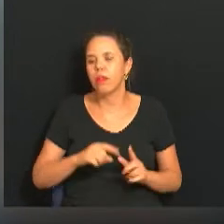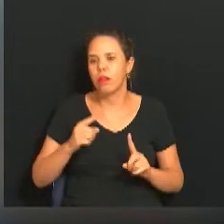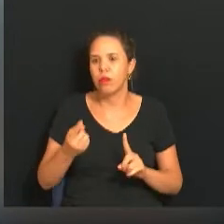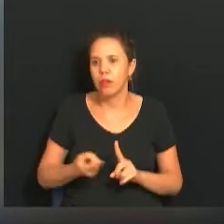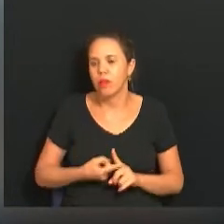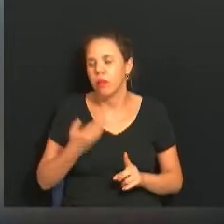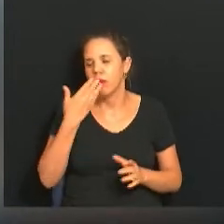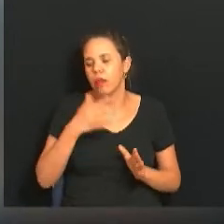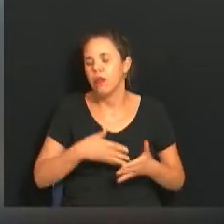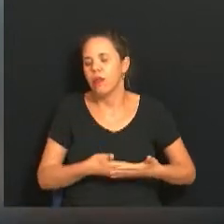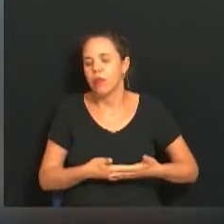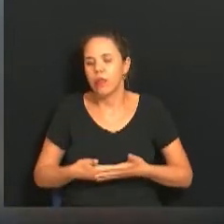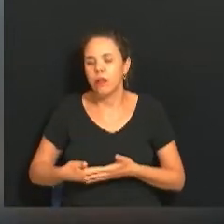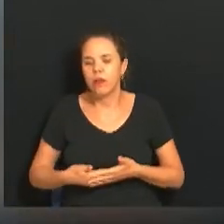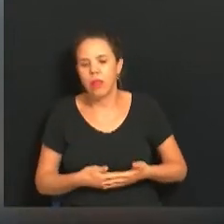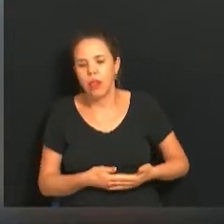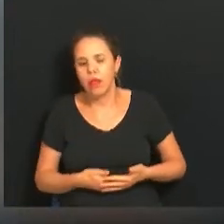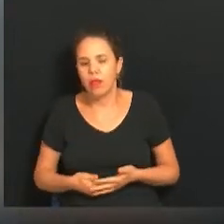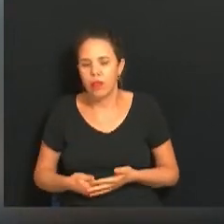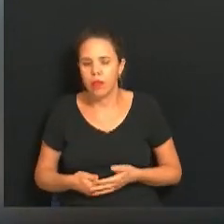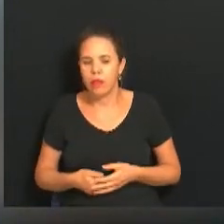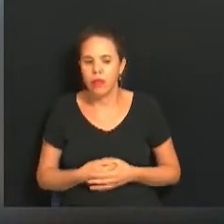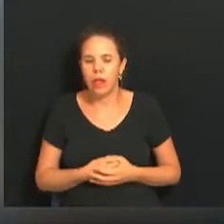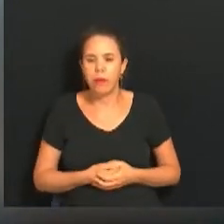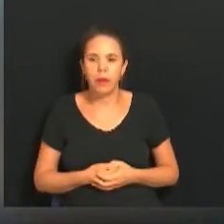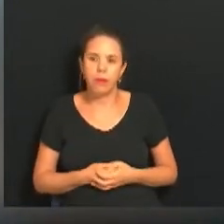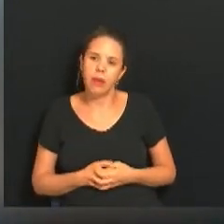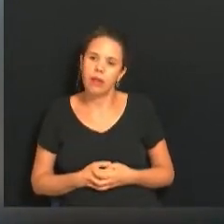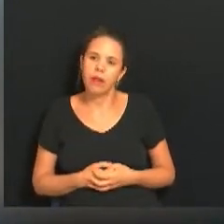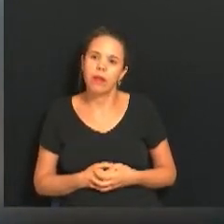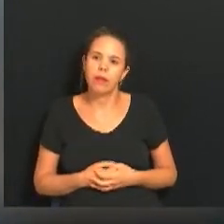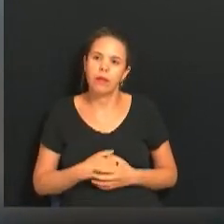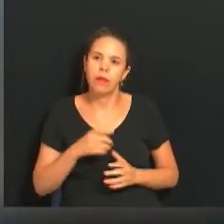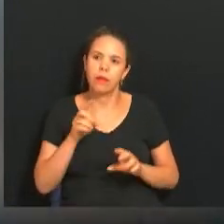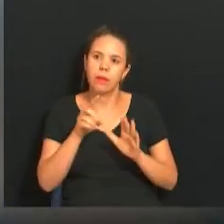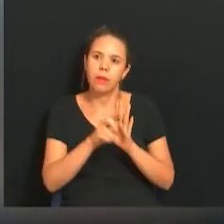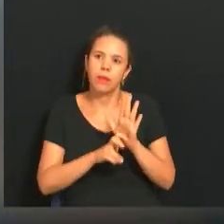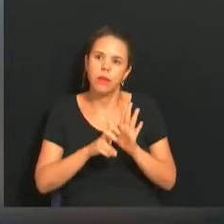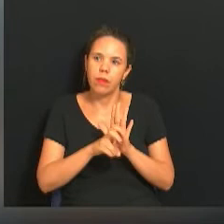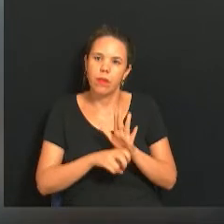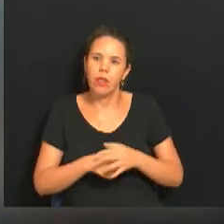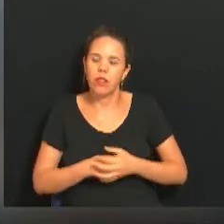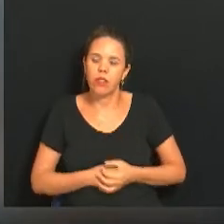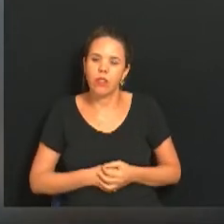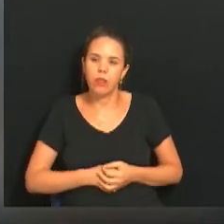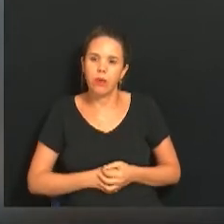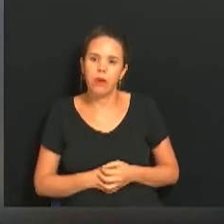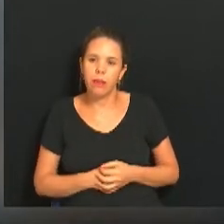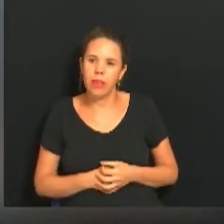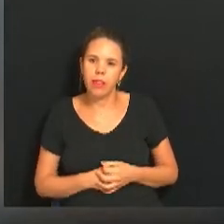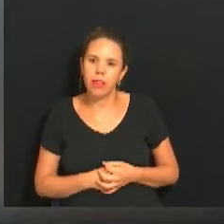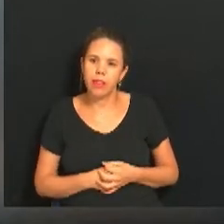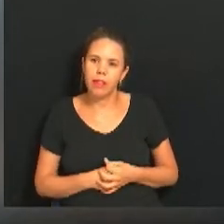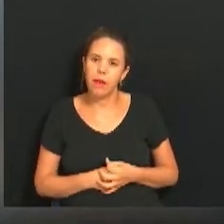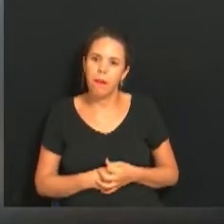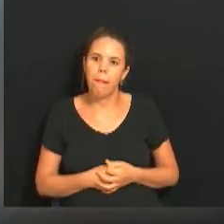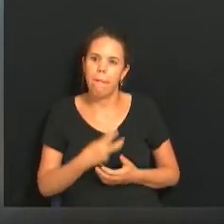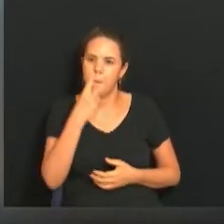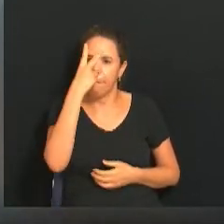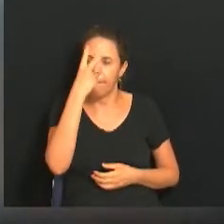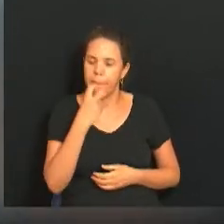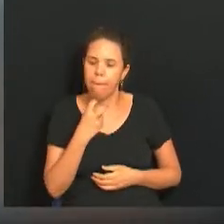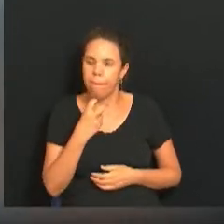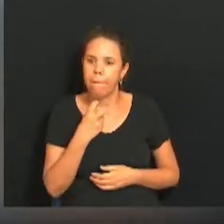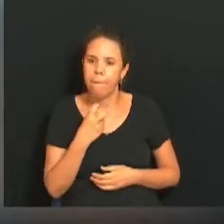colo, idosos, obesos, pessoas com deficiências físicas, pessoas com deficiência visual e pessoas